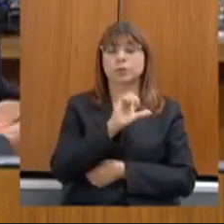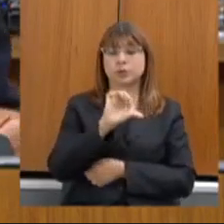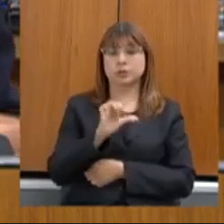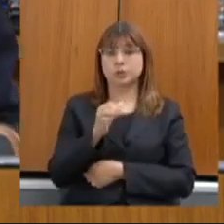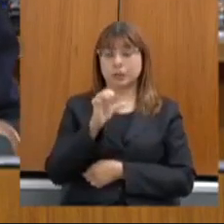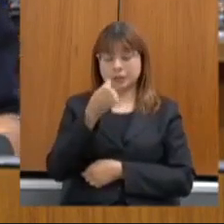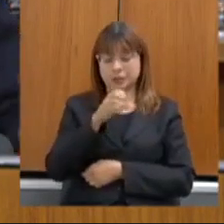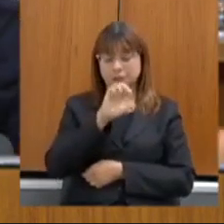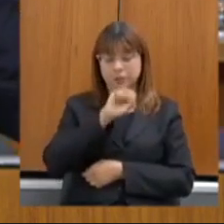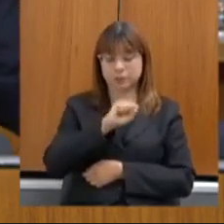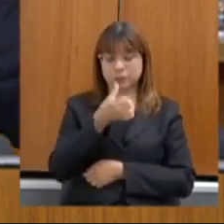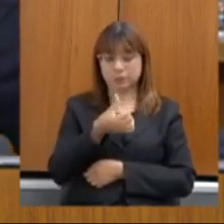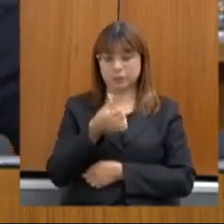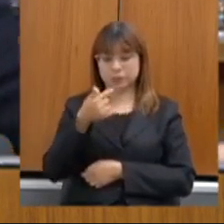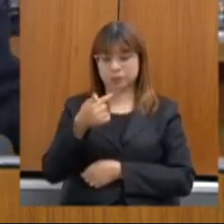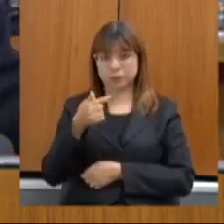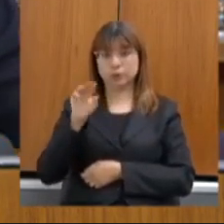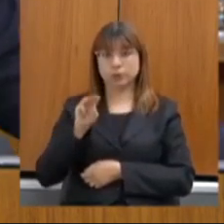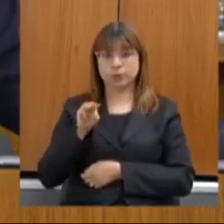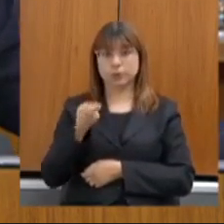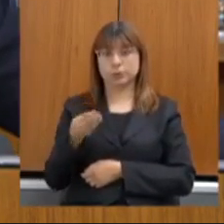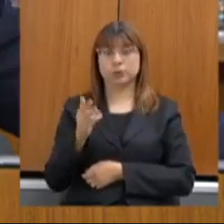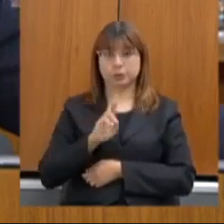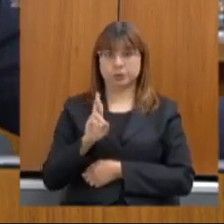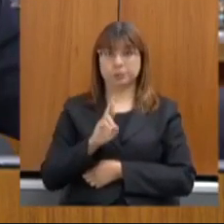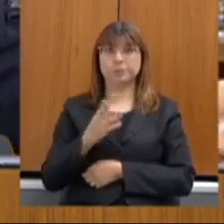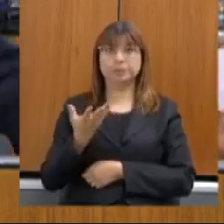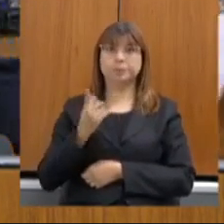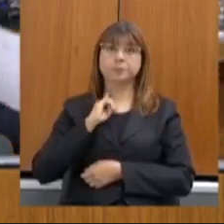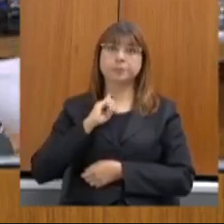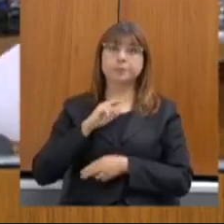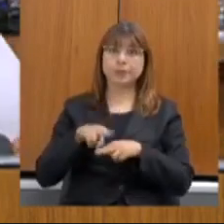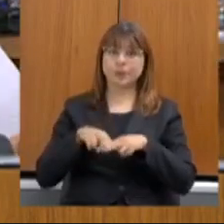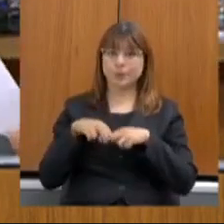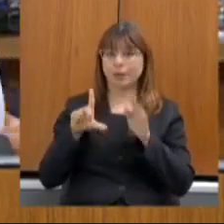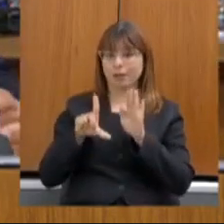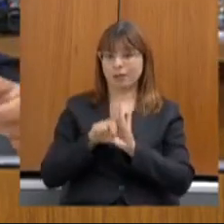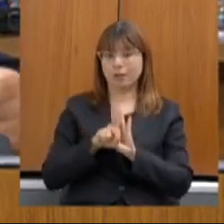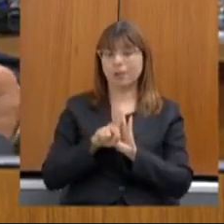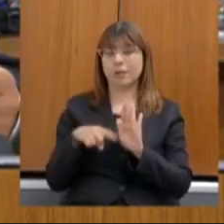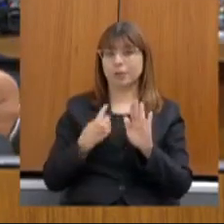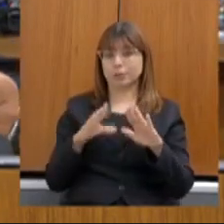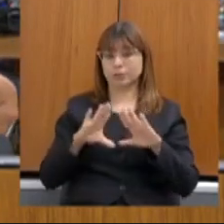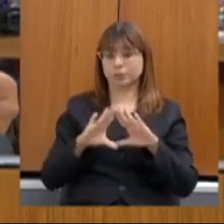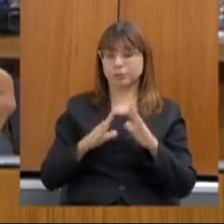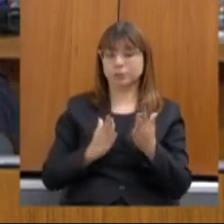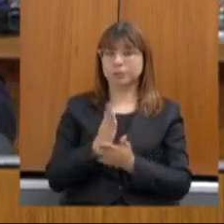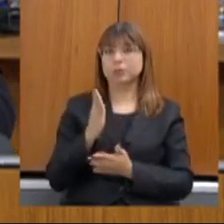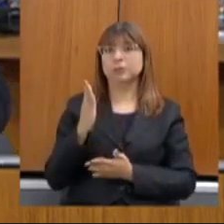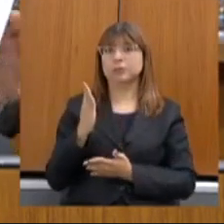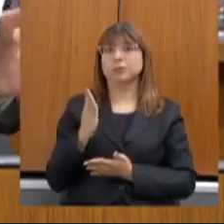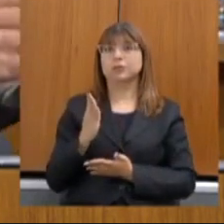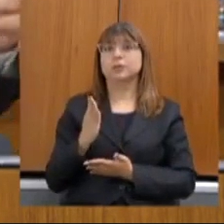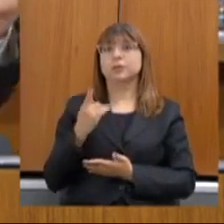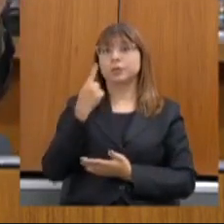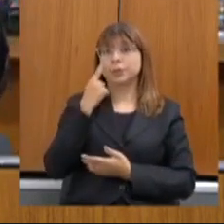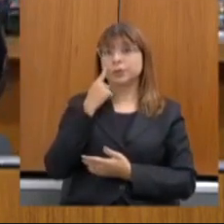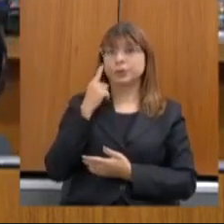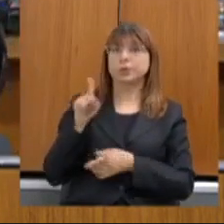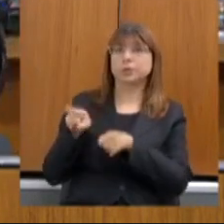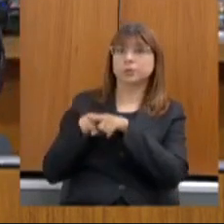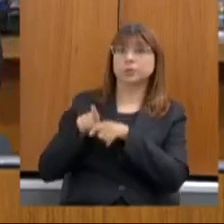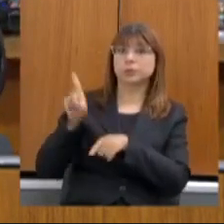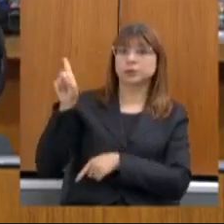867 há milhões de reais Minas Gerais por causa da lei aprovada aqui na Assembleia da nossa teoria tá aqui